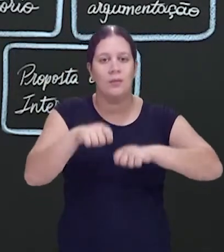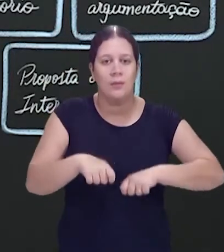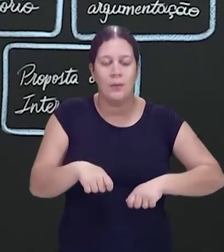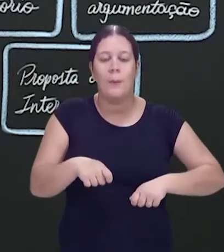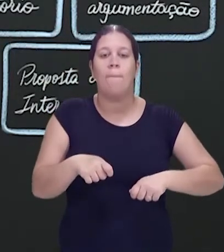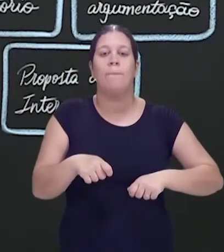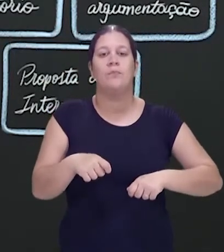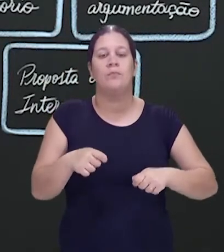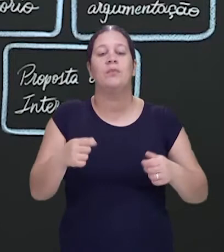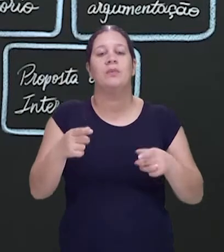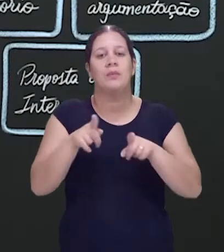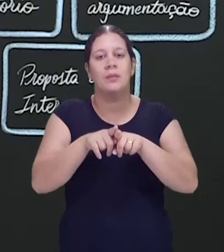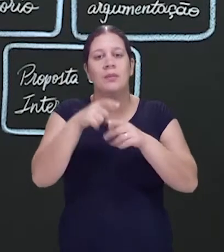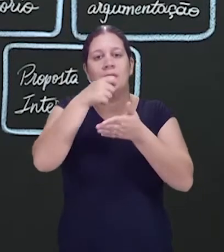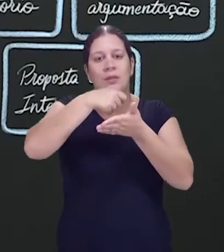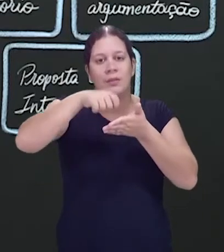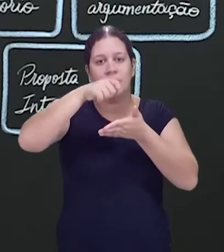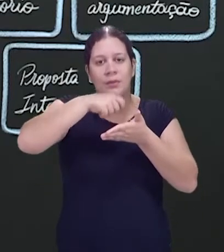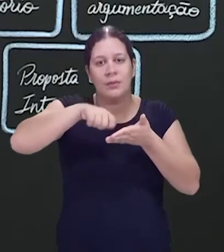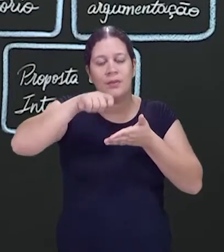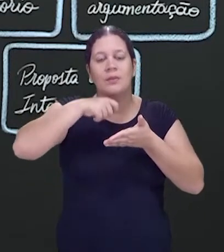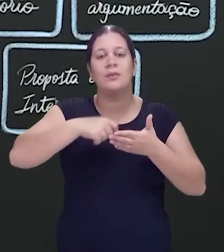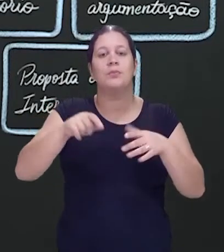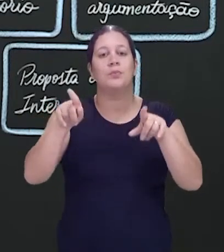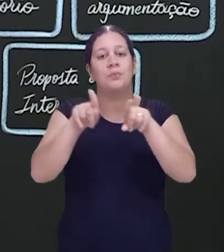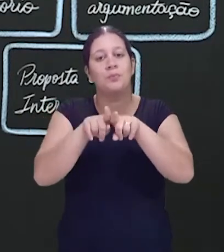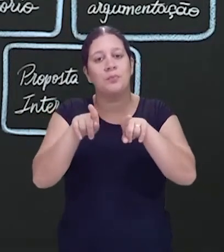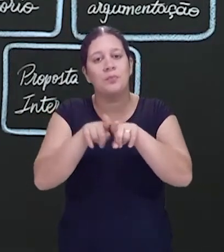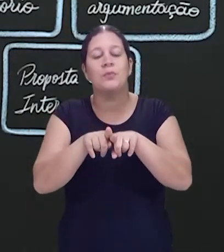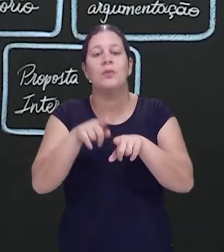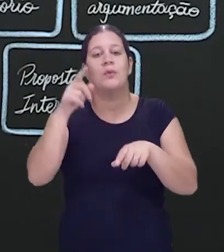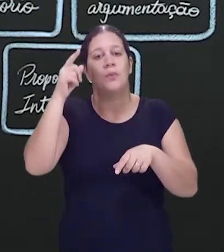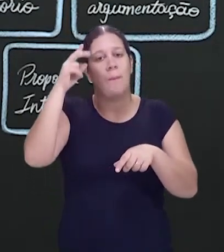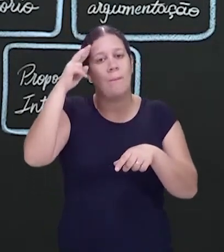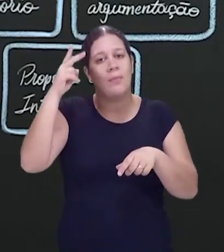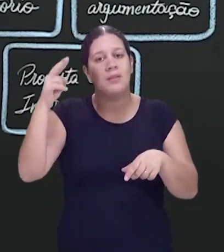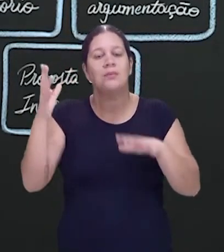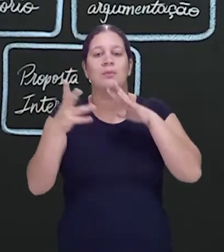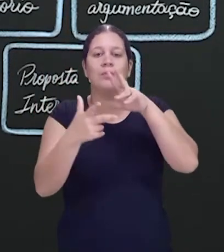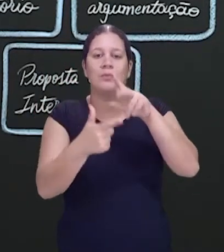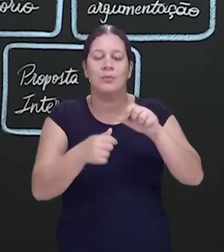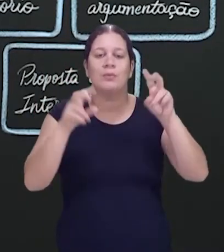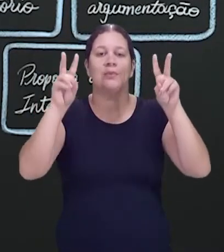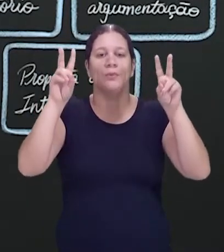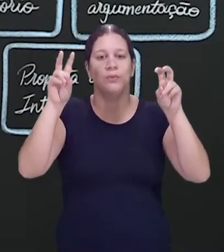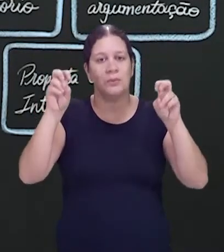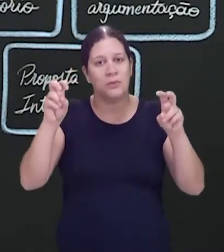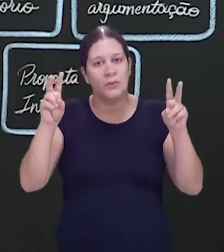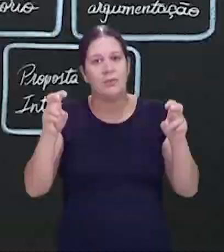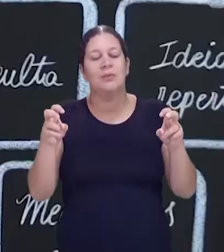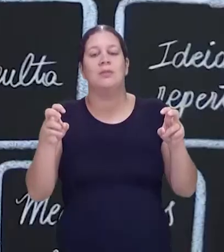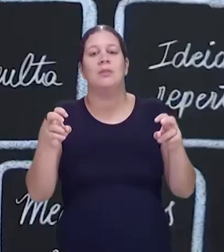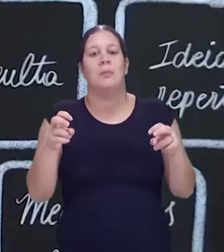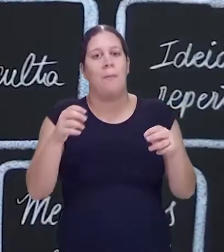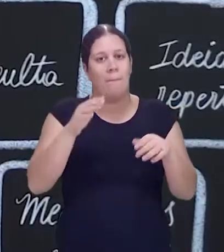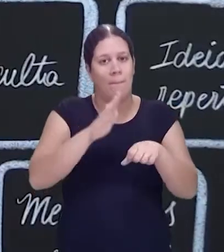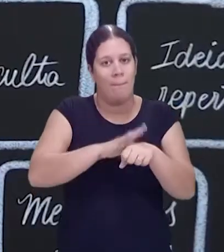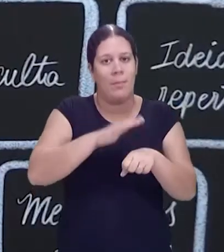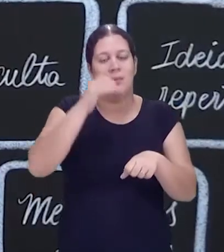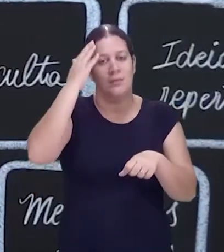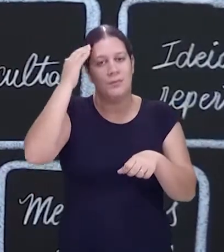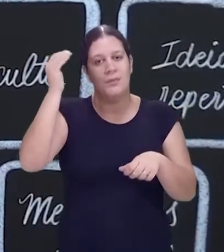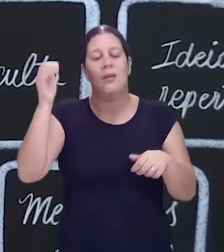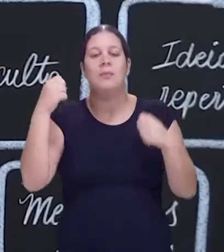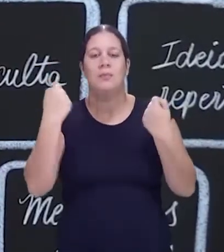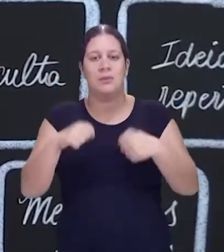possível perceber desse escritor, do autor desse texto, também o que ele pensa sobre o mundo e sobre os temas mais polêmicos. Lembre-se sempre